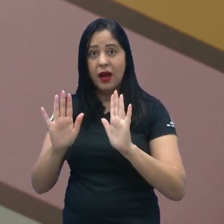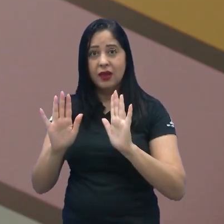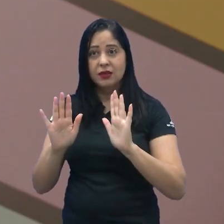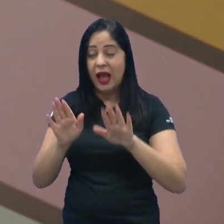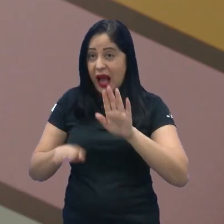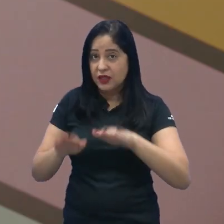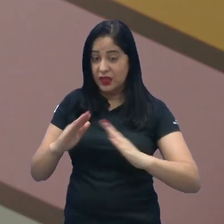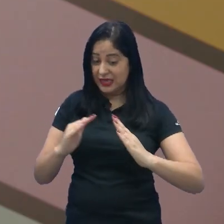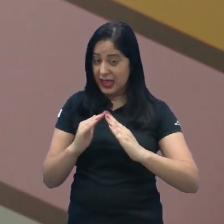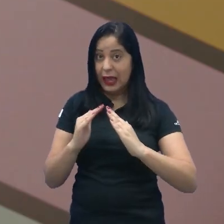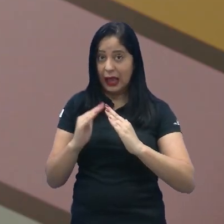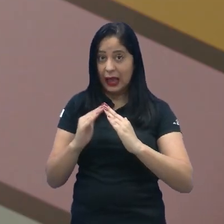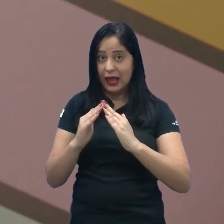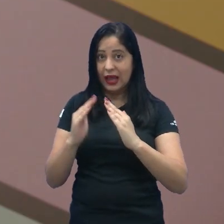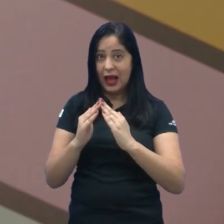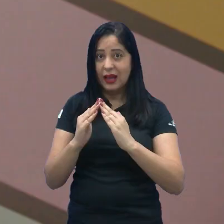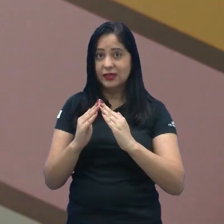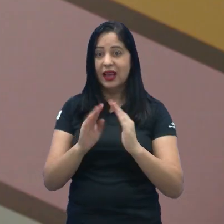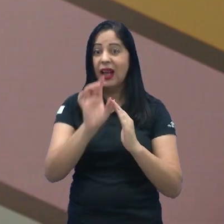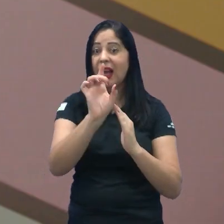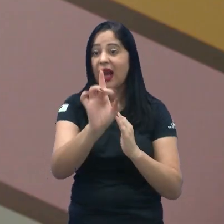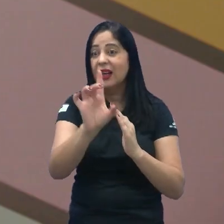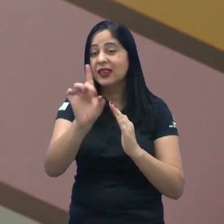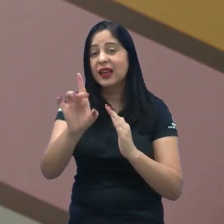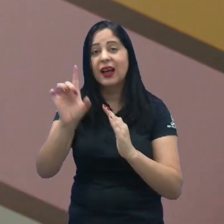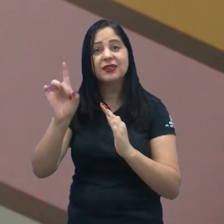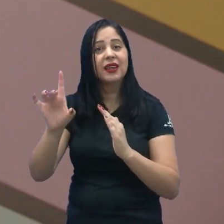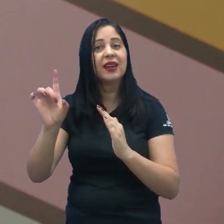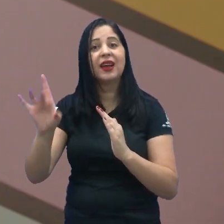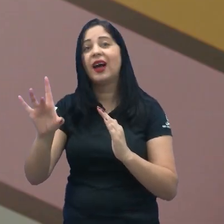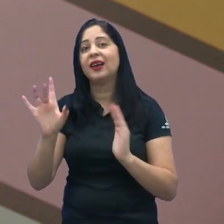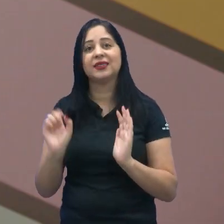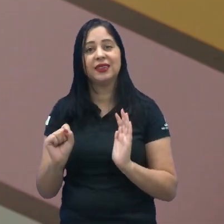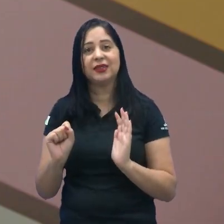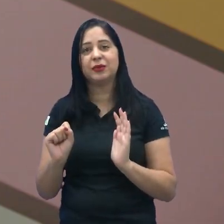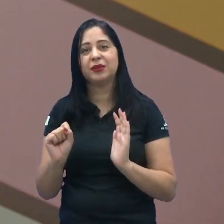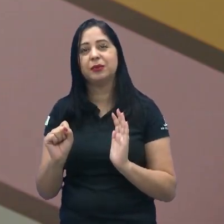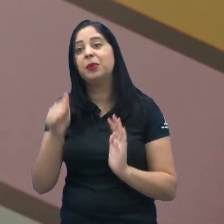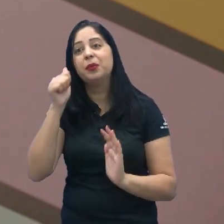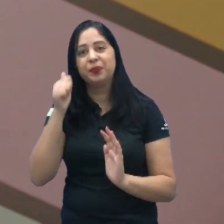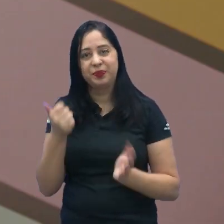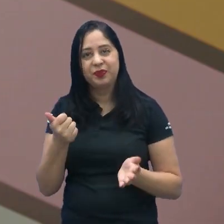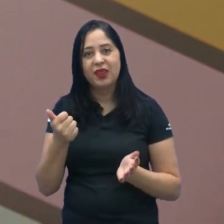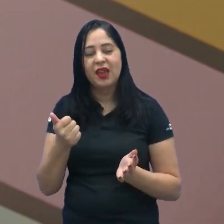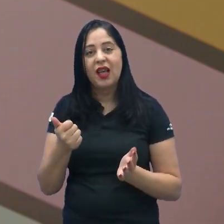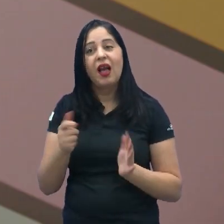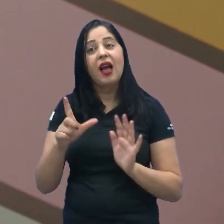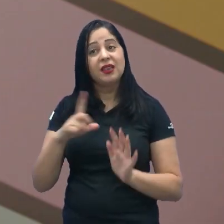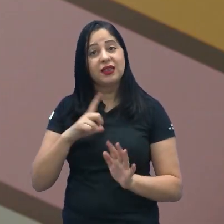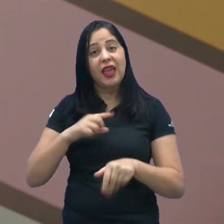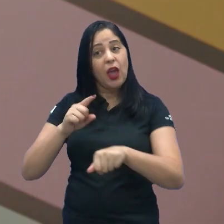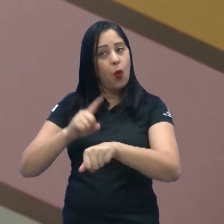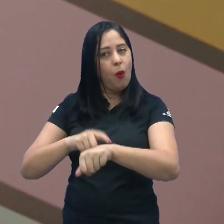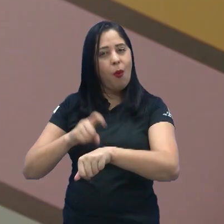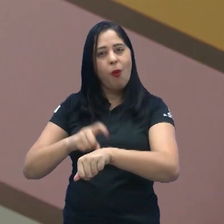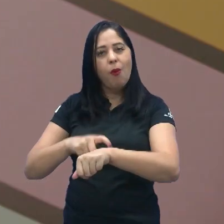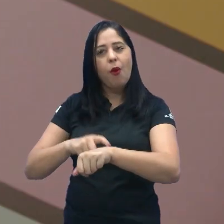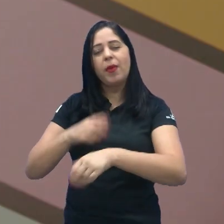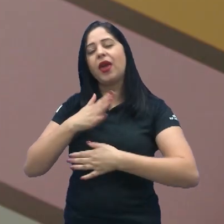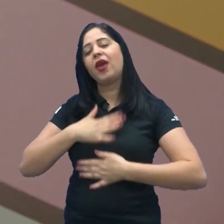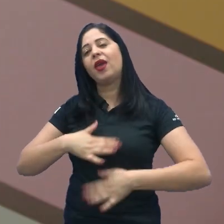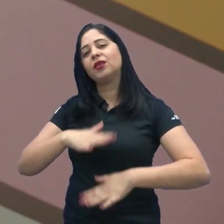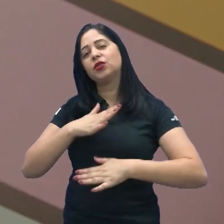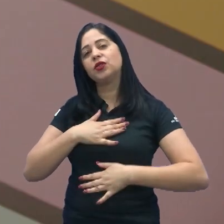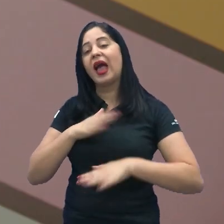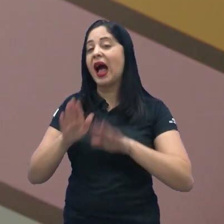mesmo, cada mulher ela tem sua fonte de relaxamento diferente, né? Mais uma